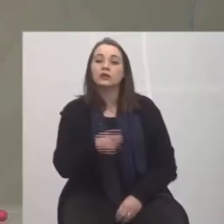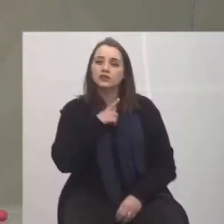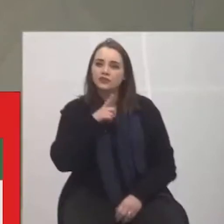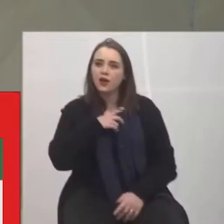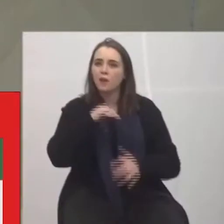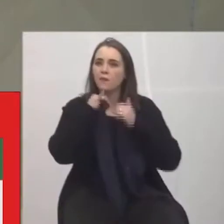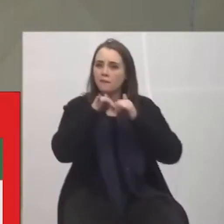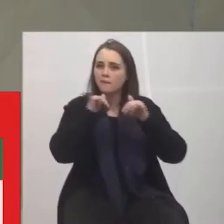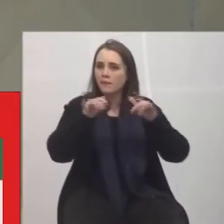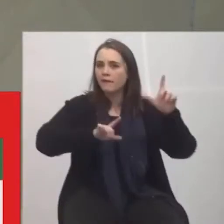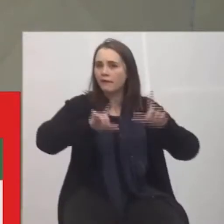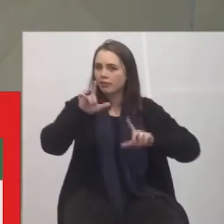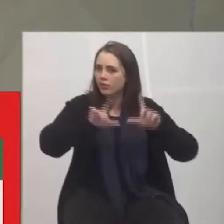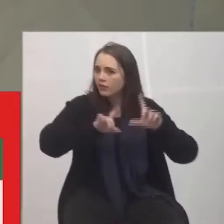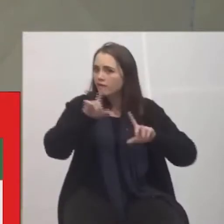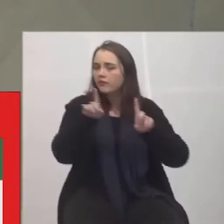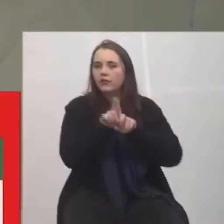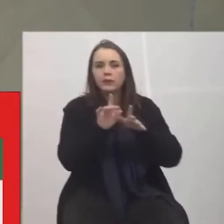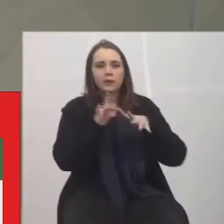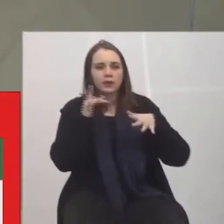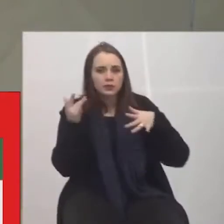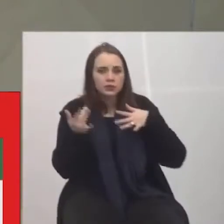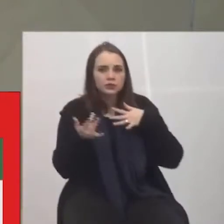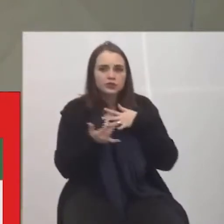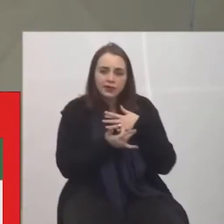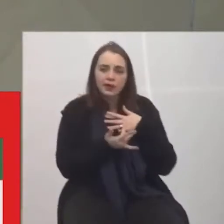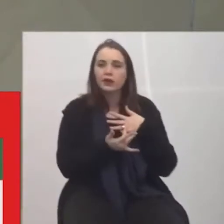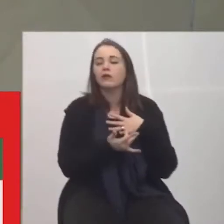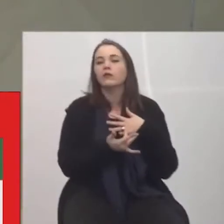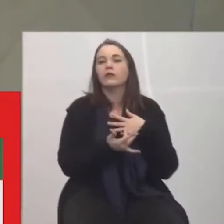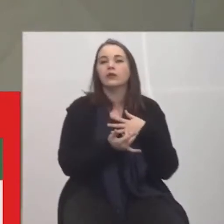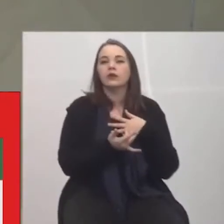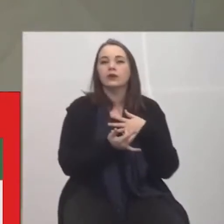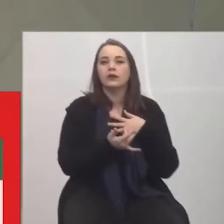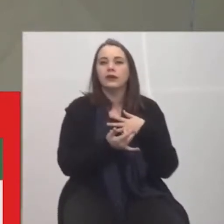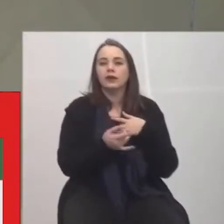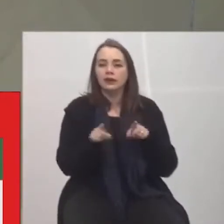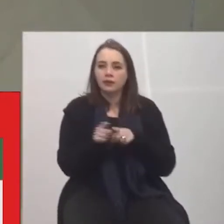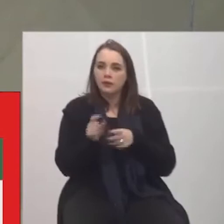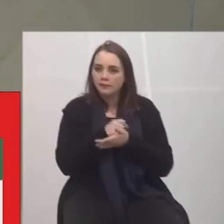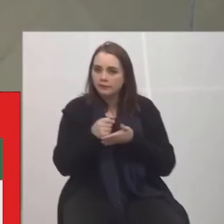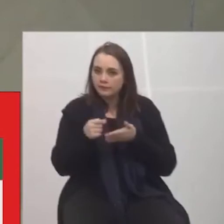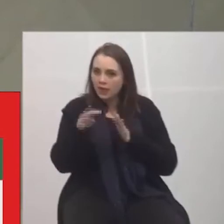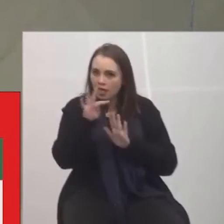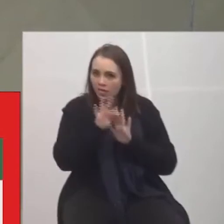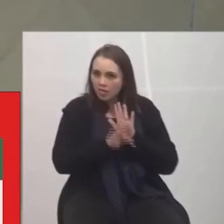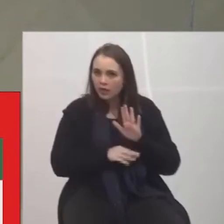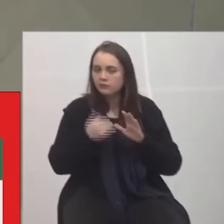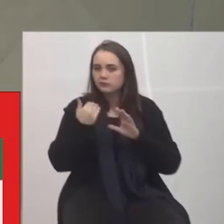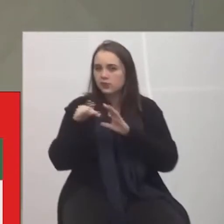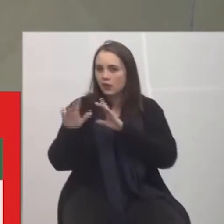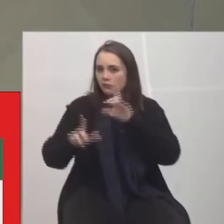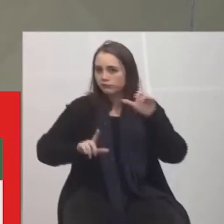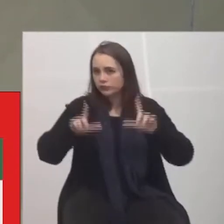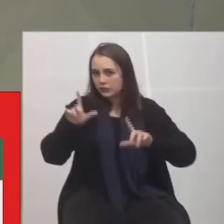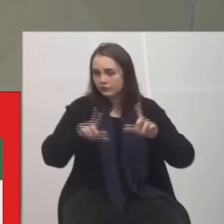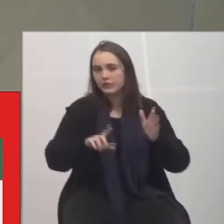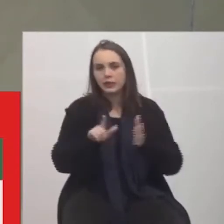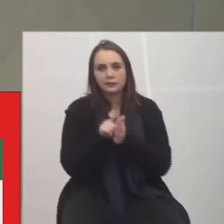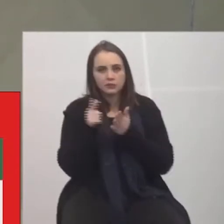45 matérias jornalísticas, tá, que foram distribuídas à imprensa escrita e audiovisual